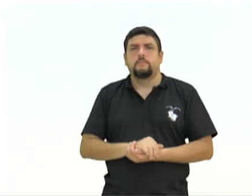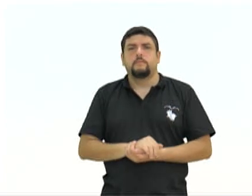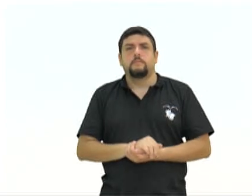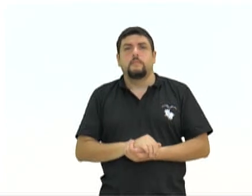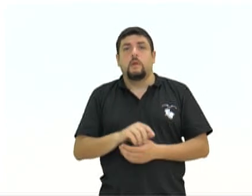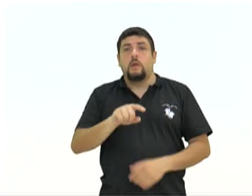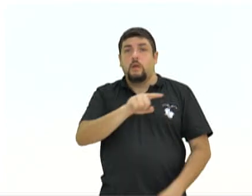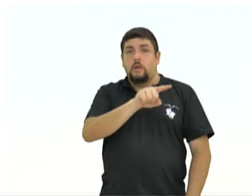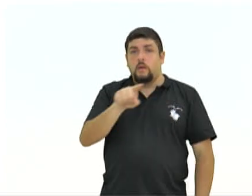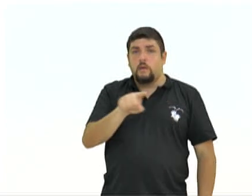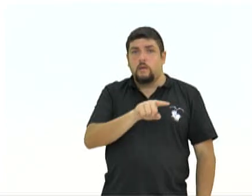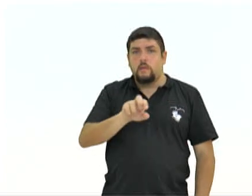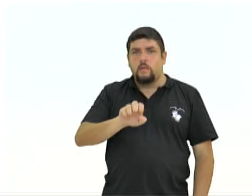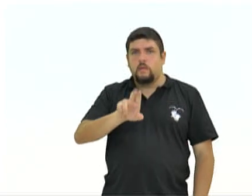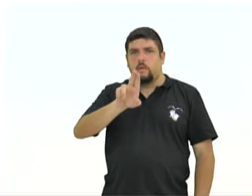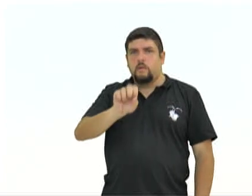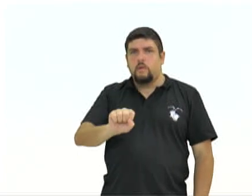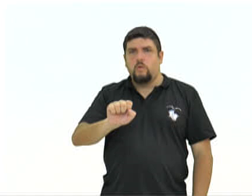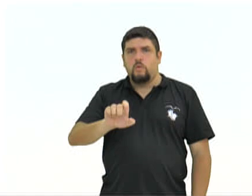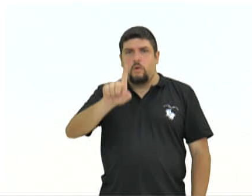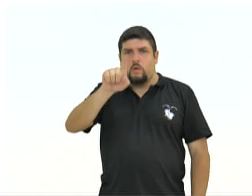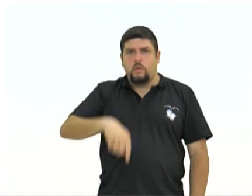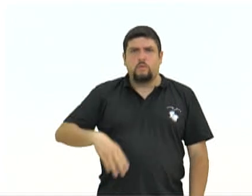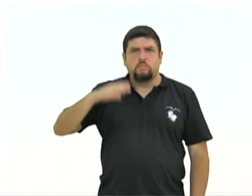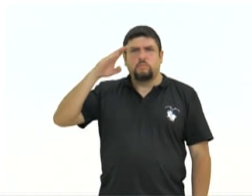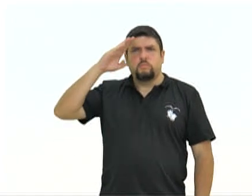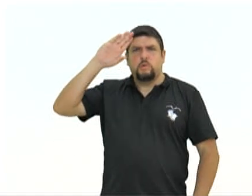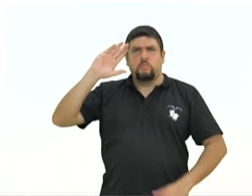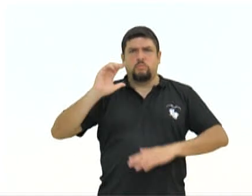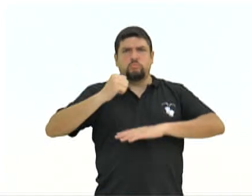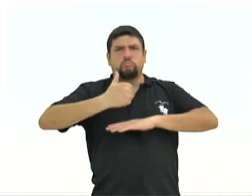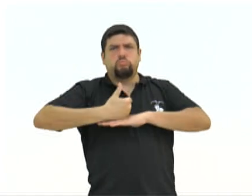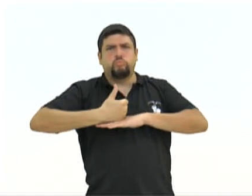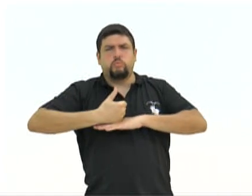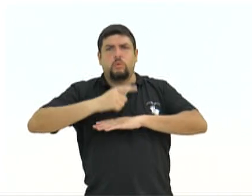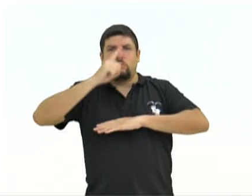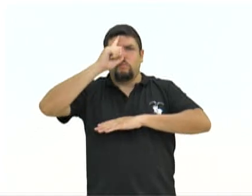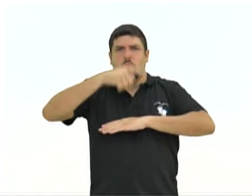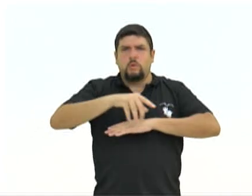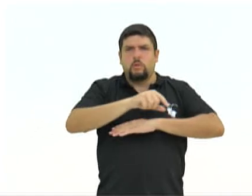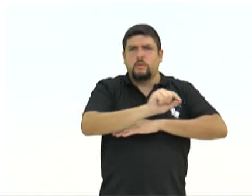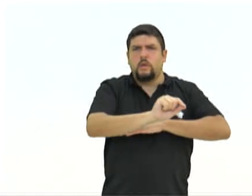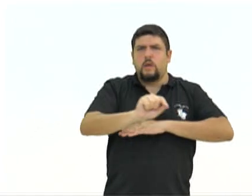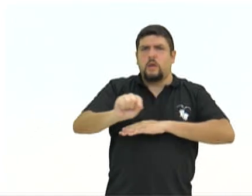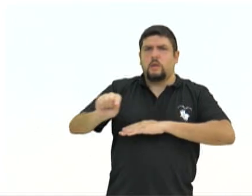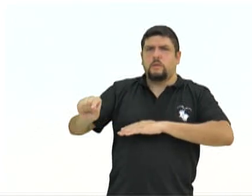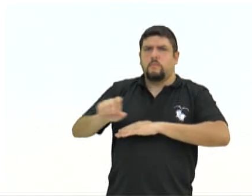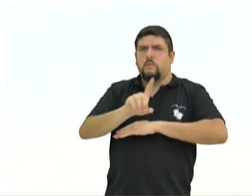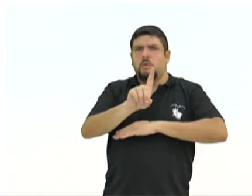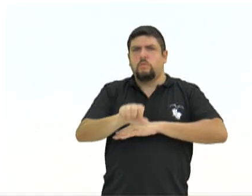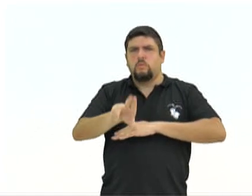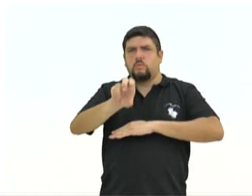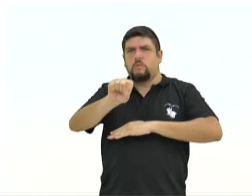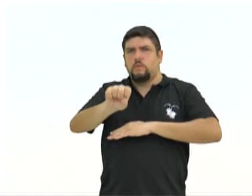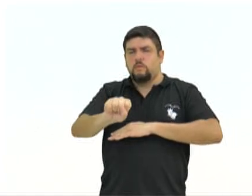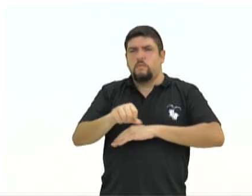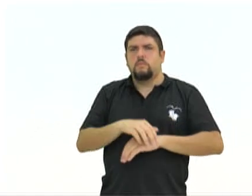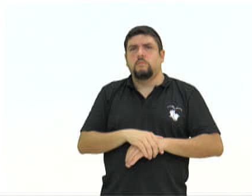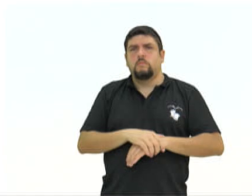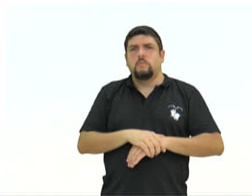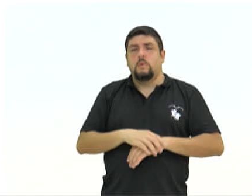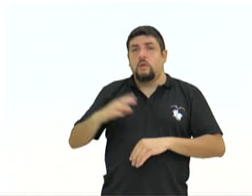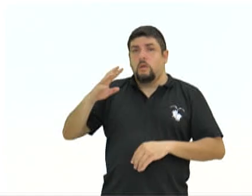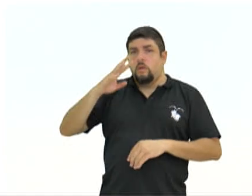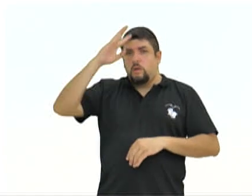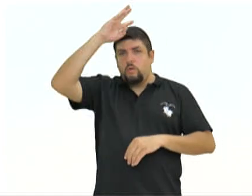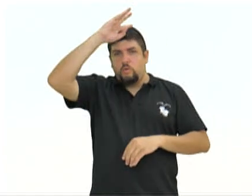Zeus é o pai dos deuses, que exercia a autoridade sobre os deuses olímpicos na antiga religião grega. Seu equivalente